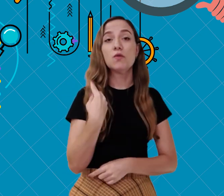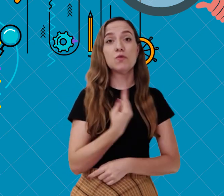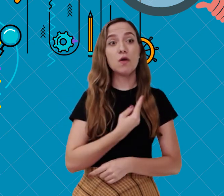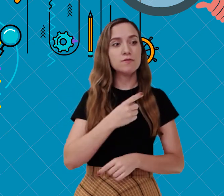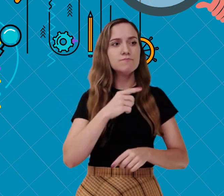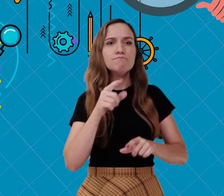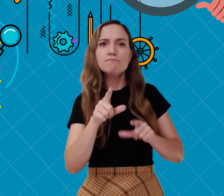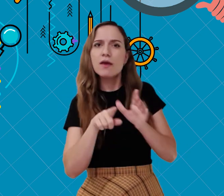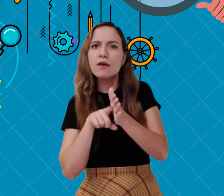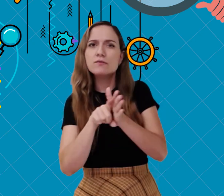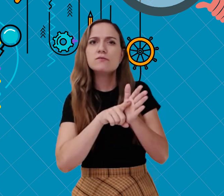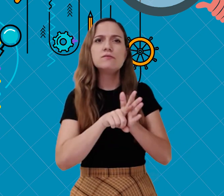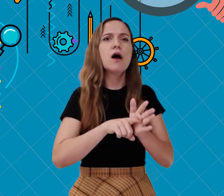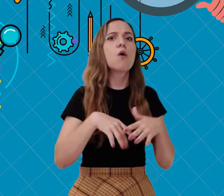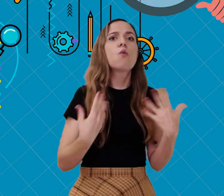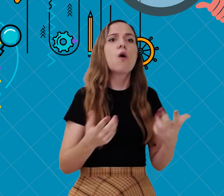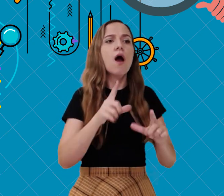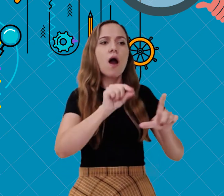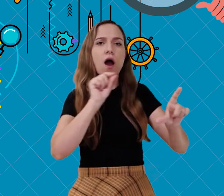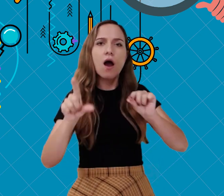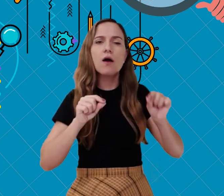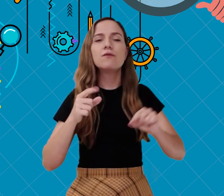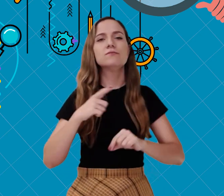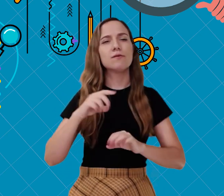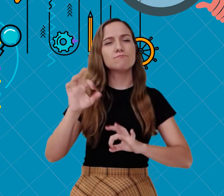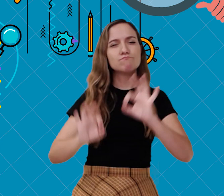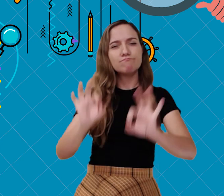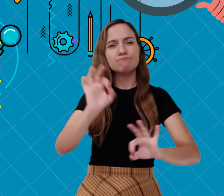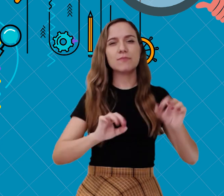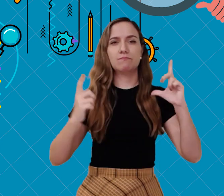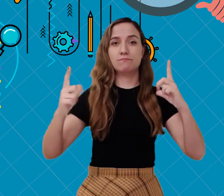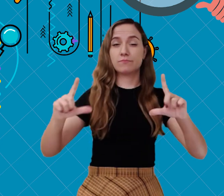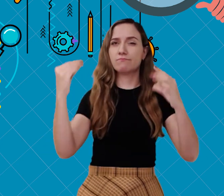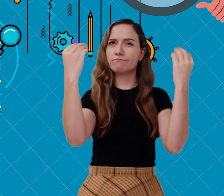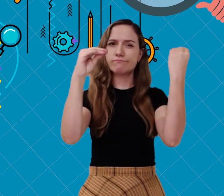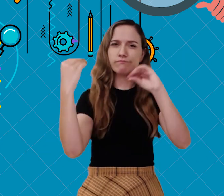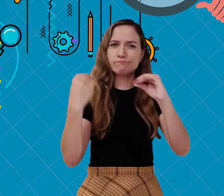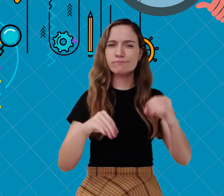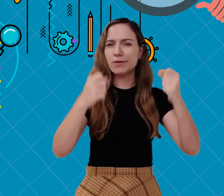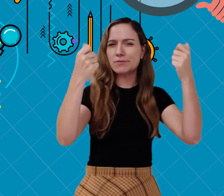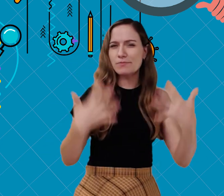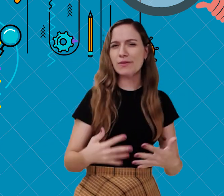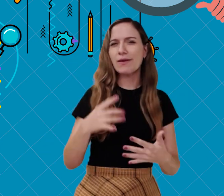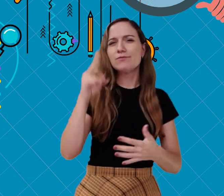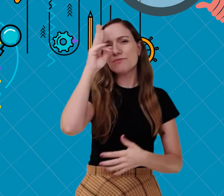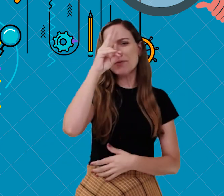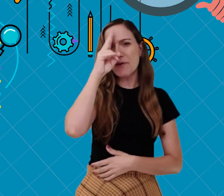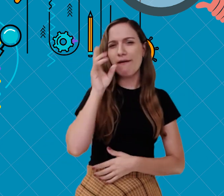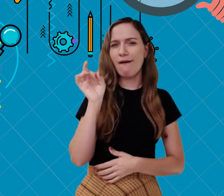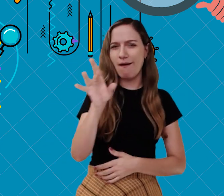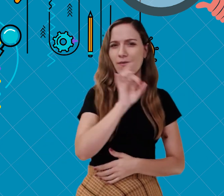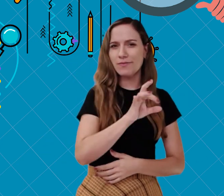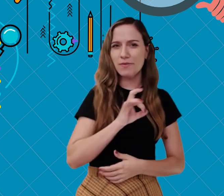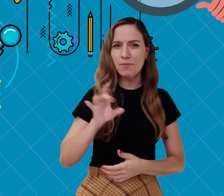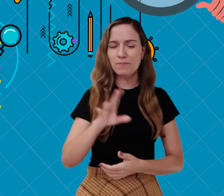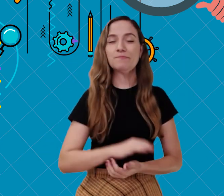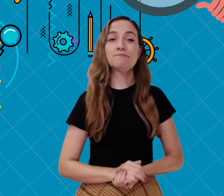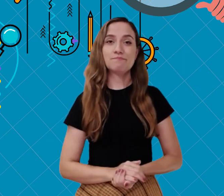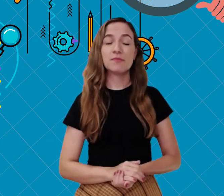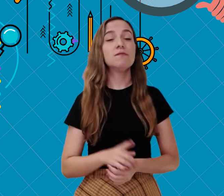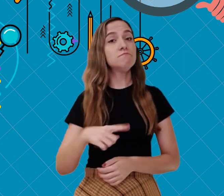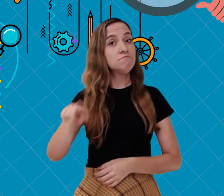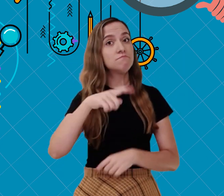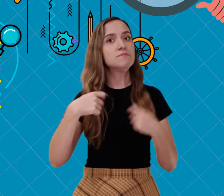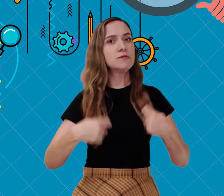as descrições históricas dos patrimônios em questão. Primeiramente, façam grupos de alunos para que